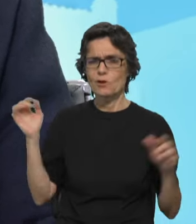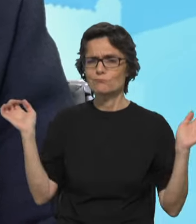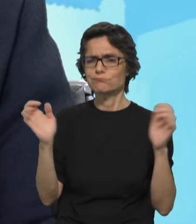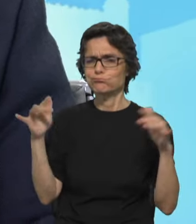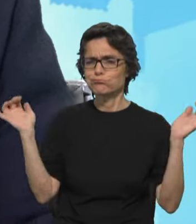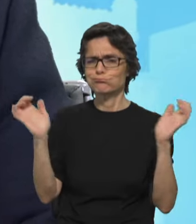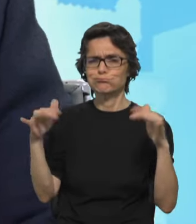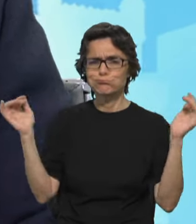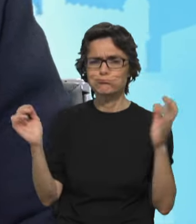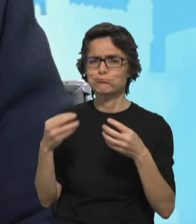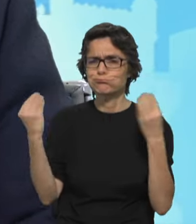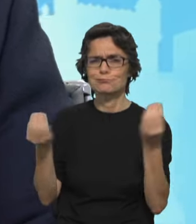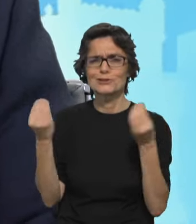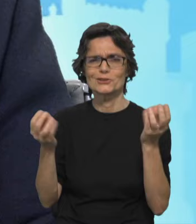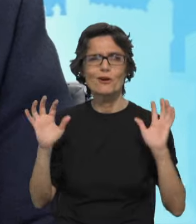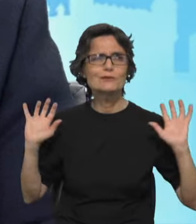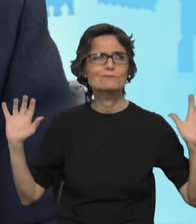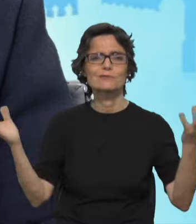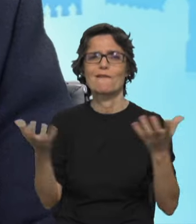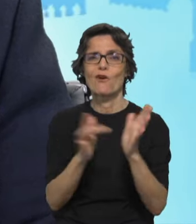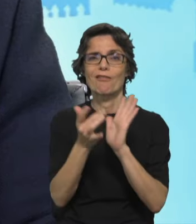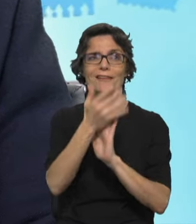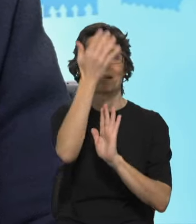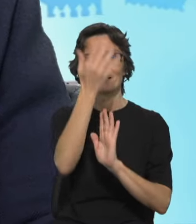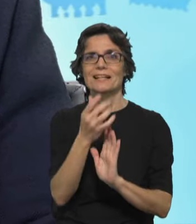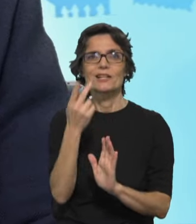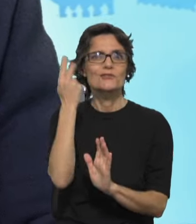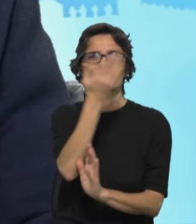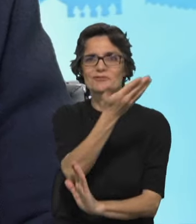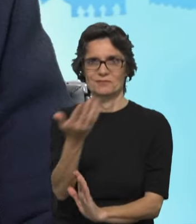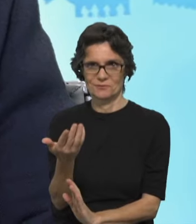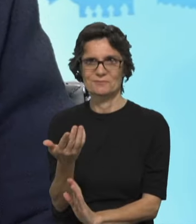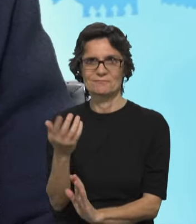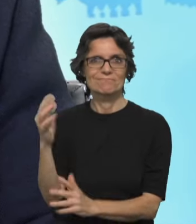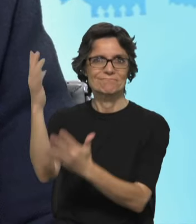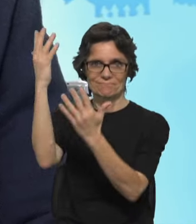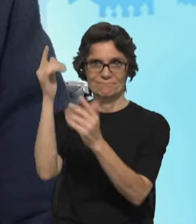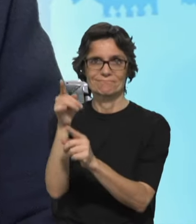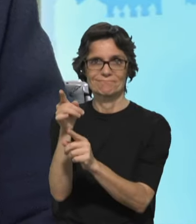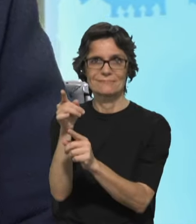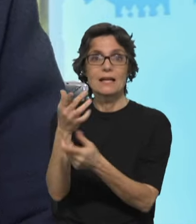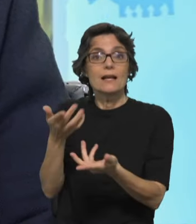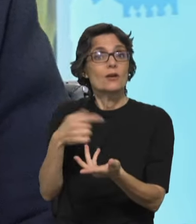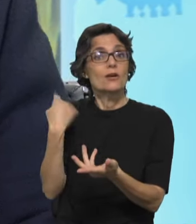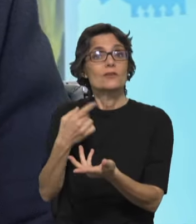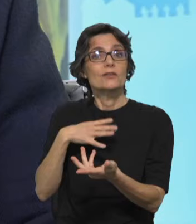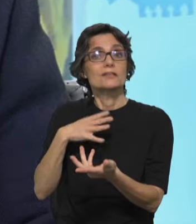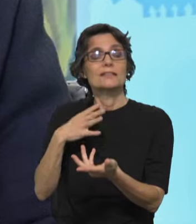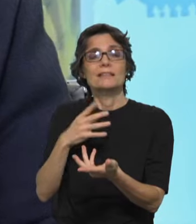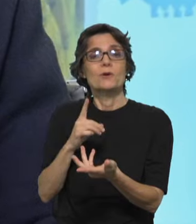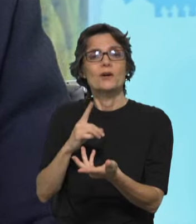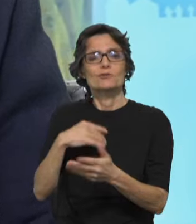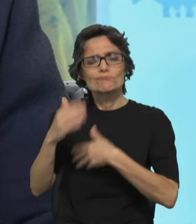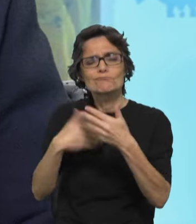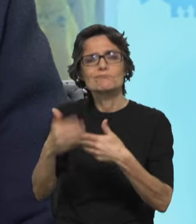torno de Cristo vivo, como se diz, e muito bem. Agora há que continuar a rezar, todas